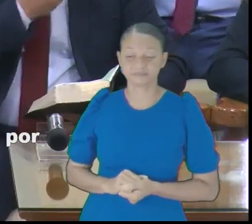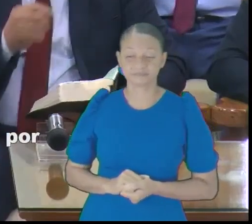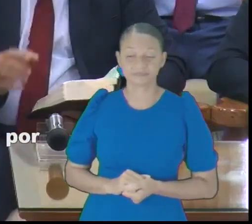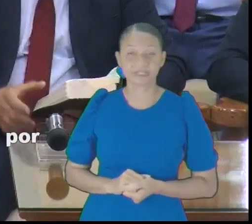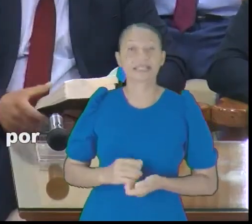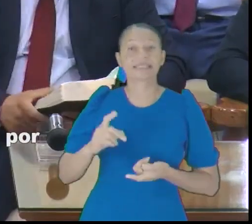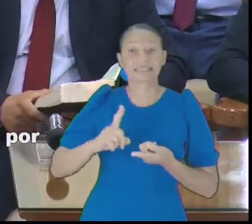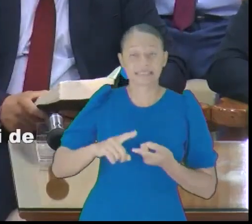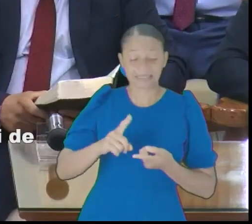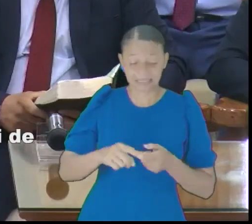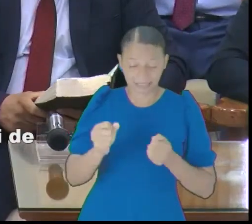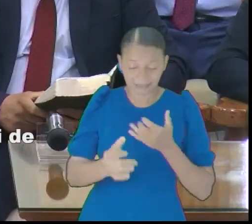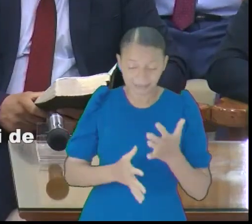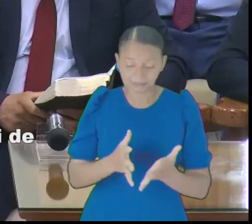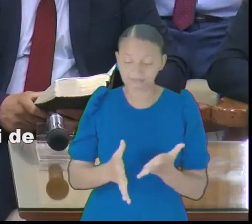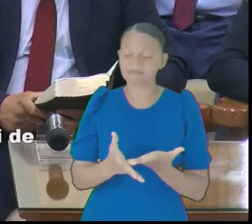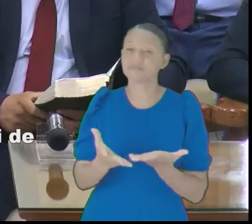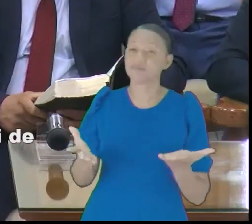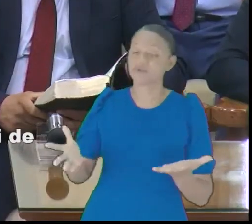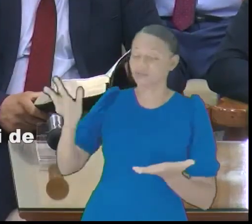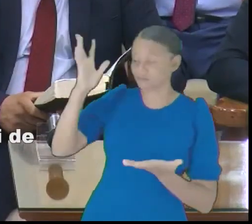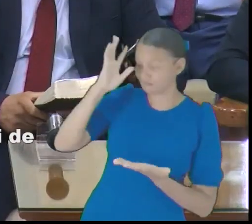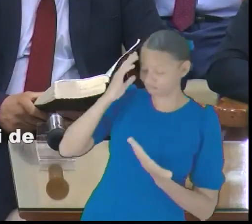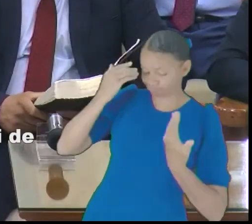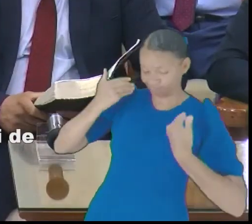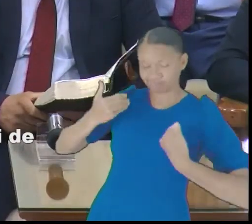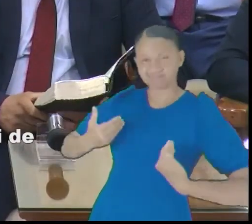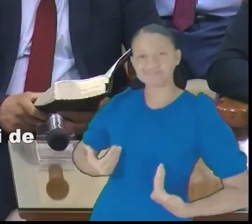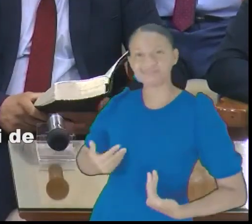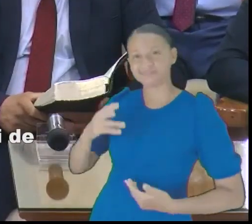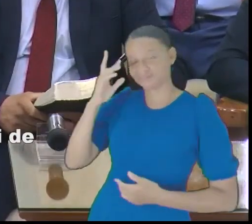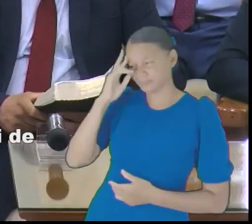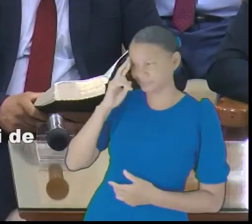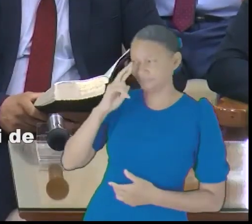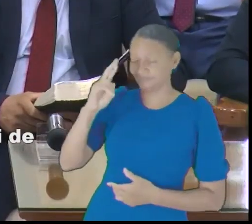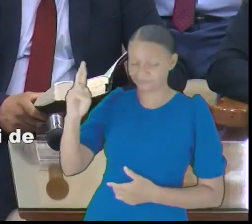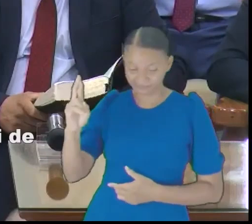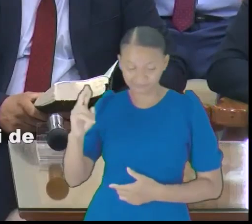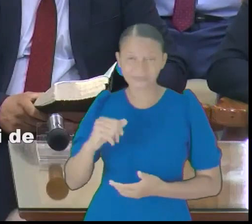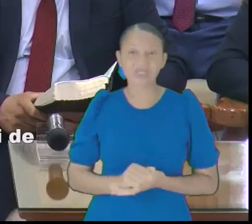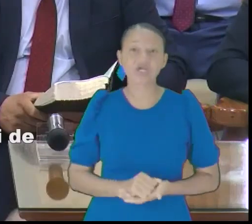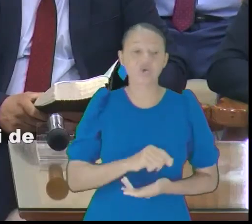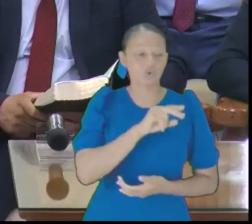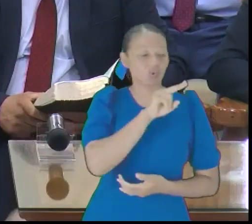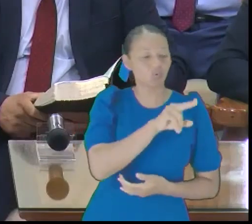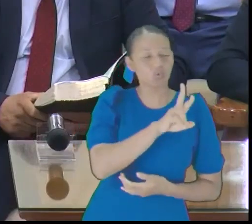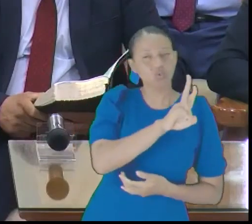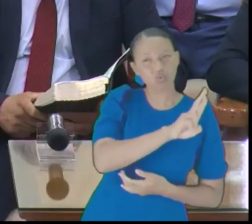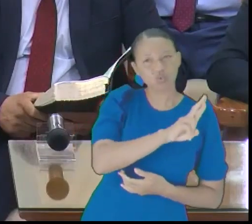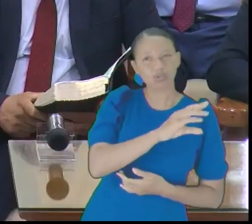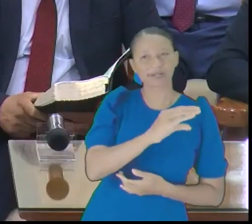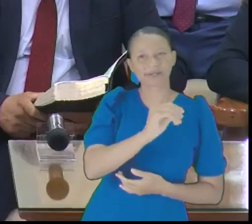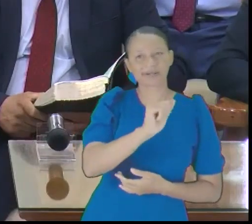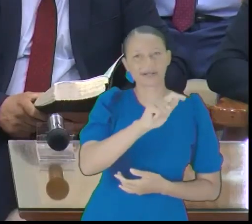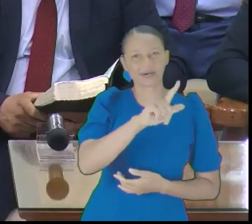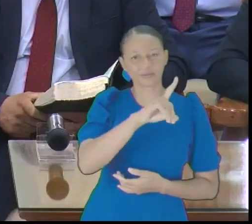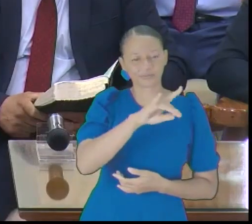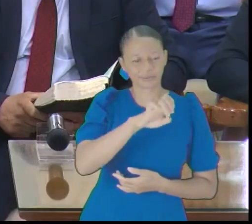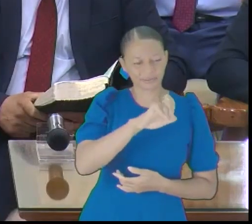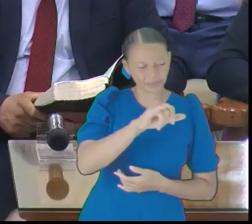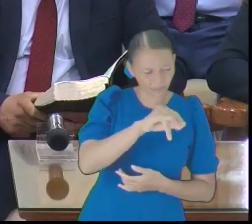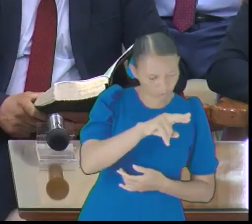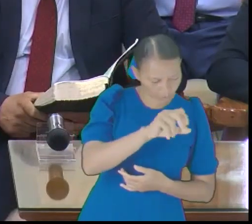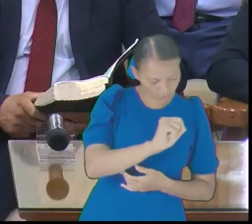Disse-lhe mais: eu sou o Senhor, que te tirei de Ur dos Caldeus, para dar-te